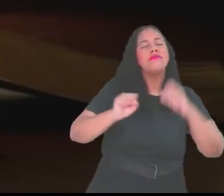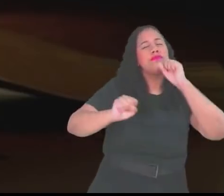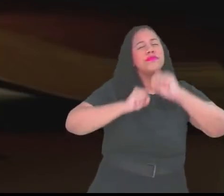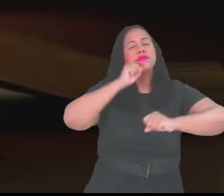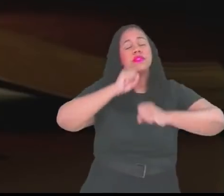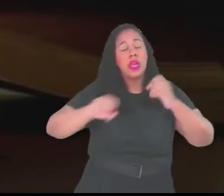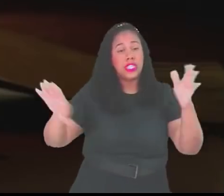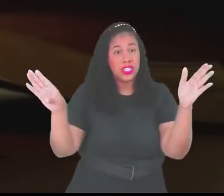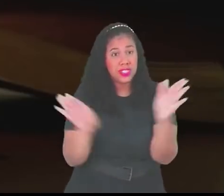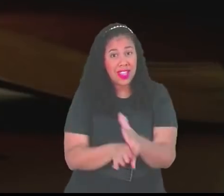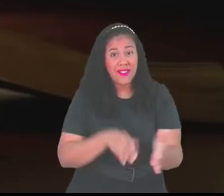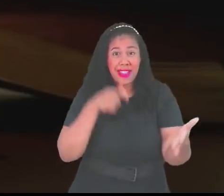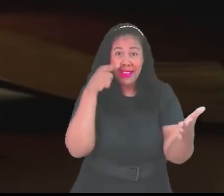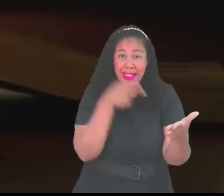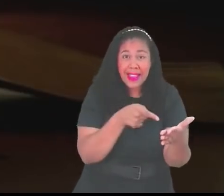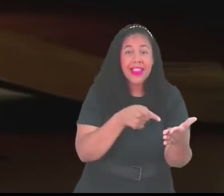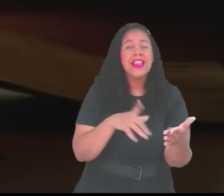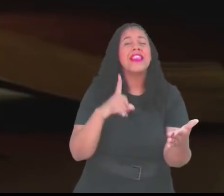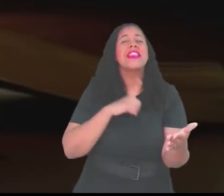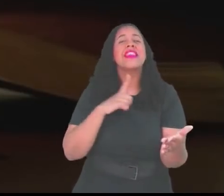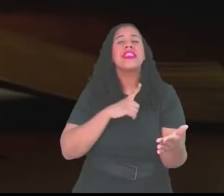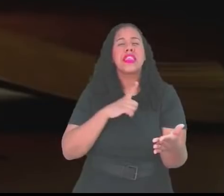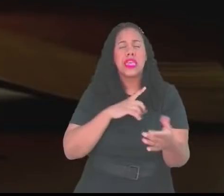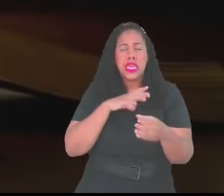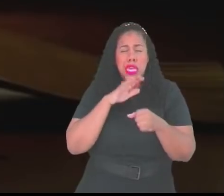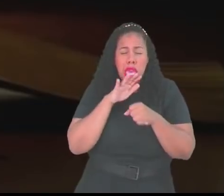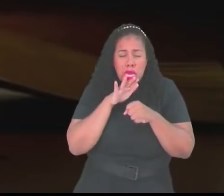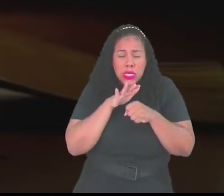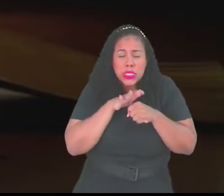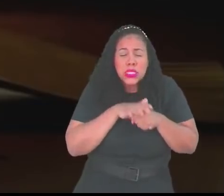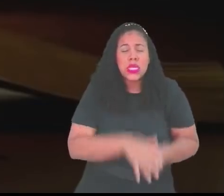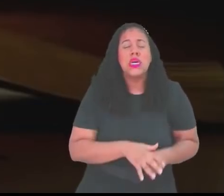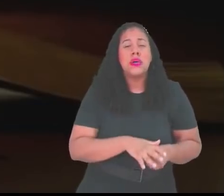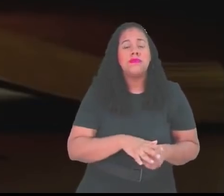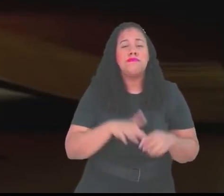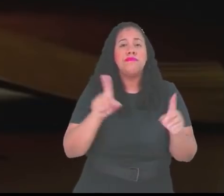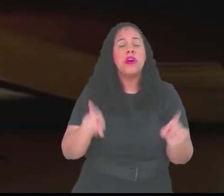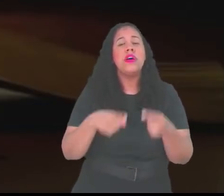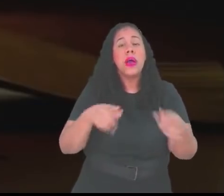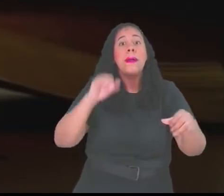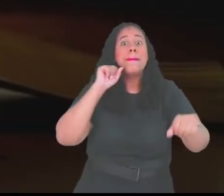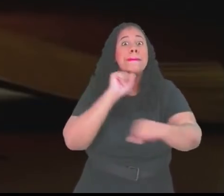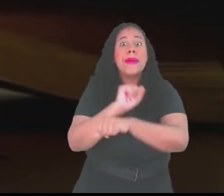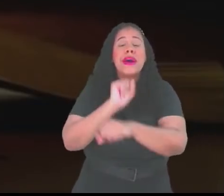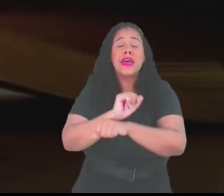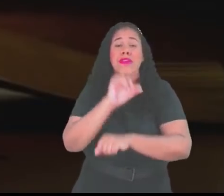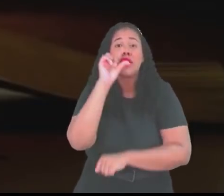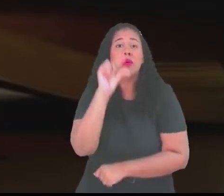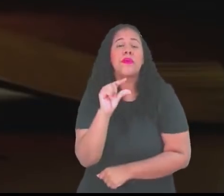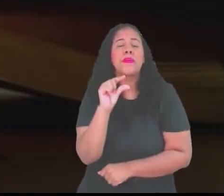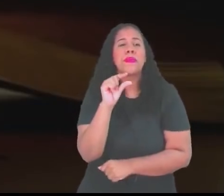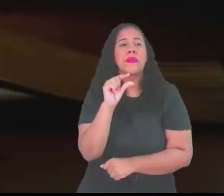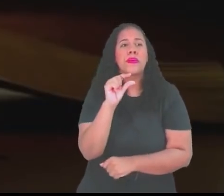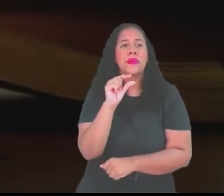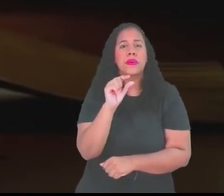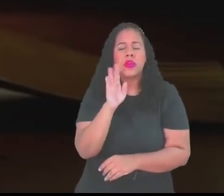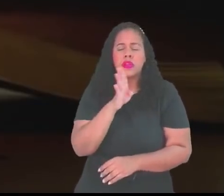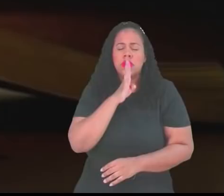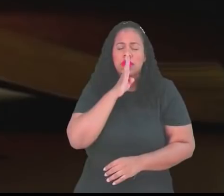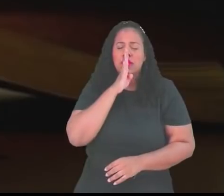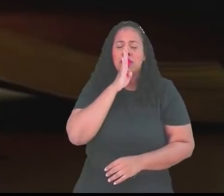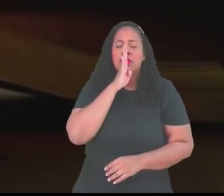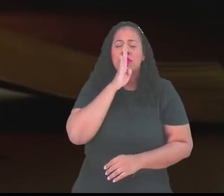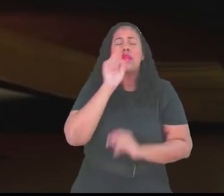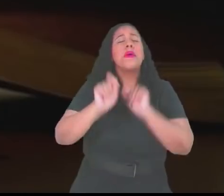chegava aqui, havia uma supressão musical. Parava-se um pouco, silêncio. Para